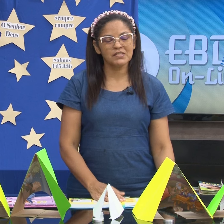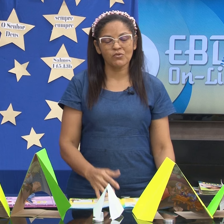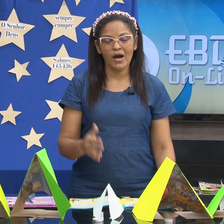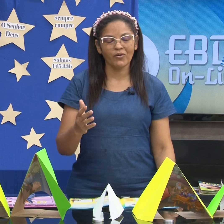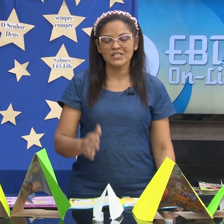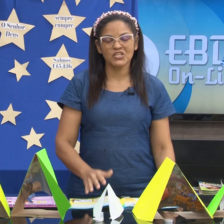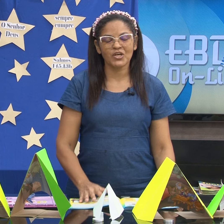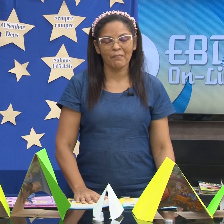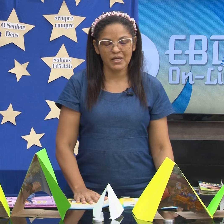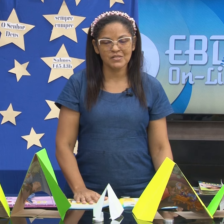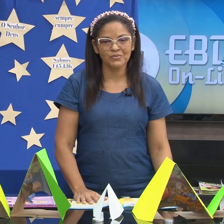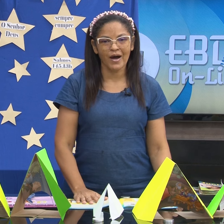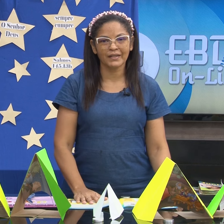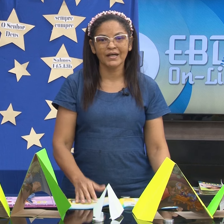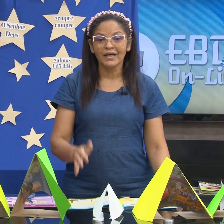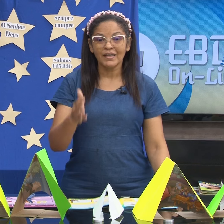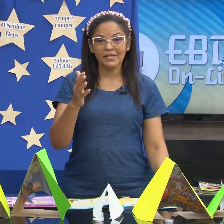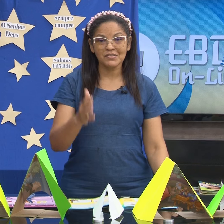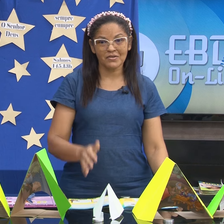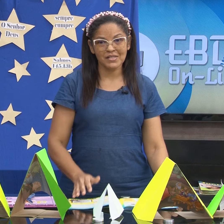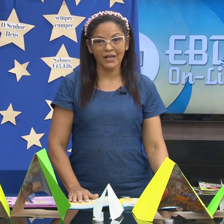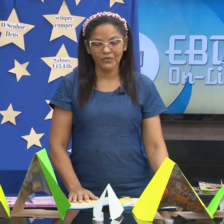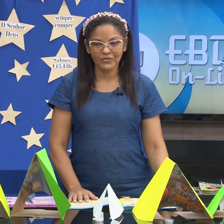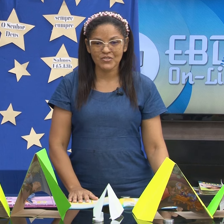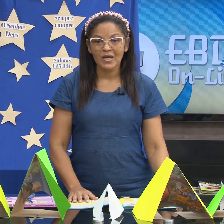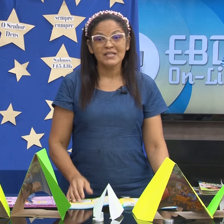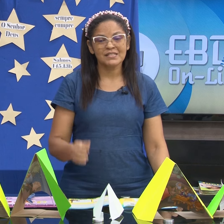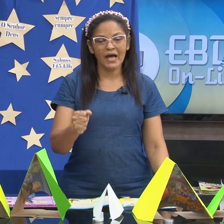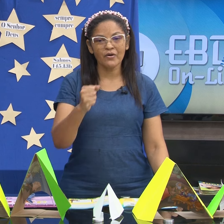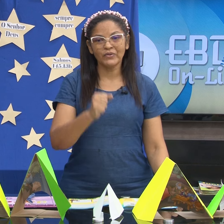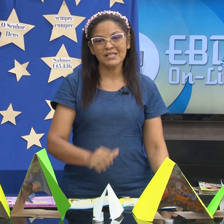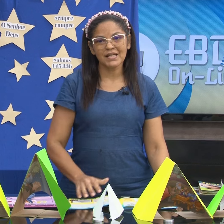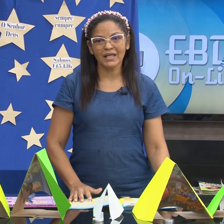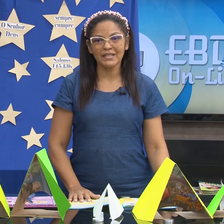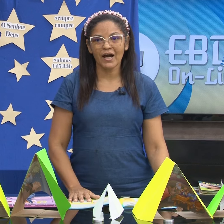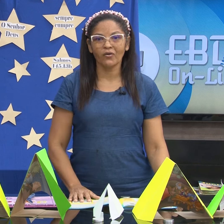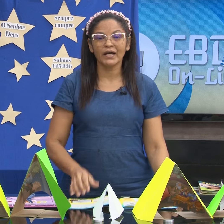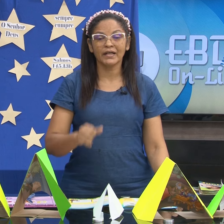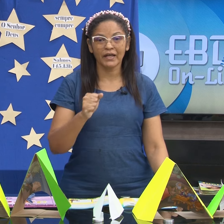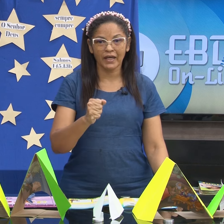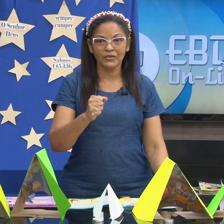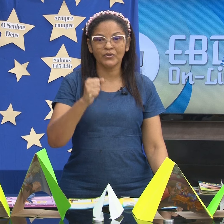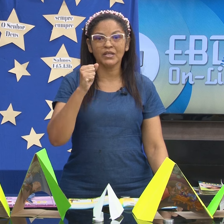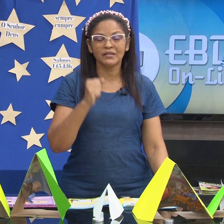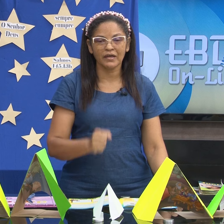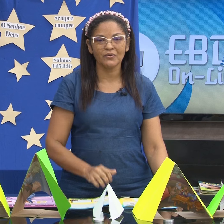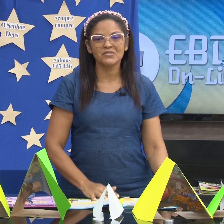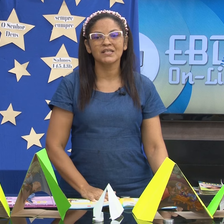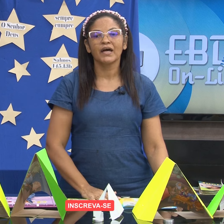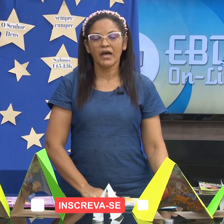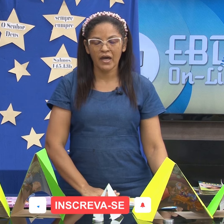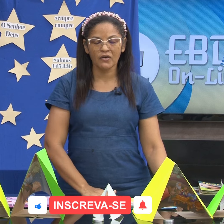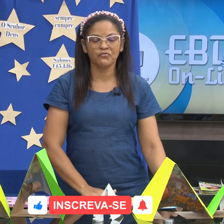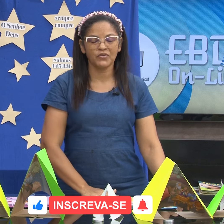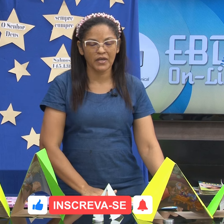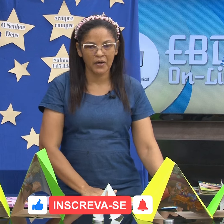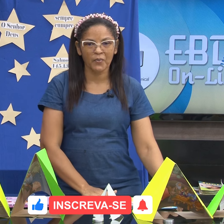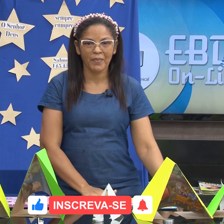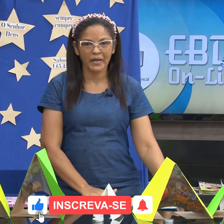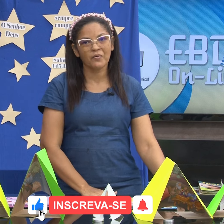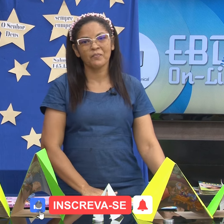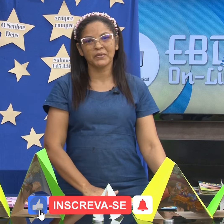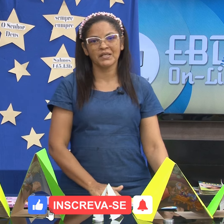que sua aula seja abençoada E que seus alunos saiam da sala de aula Crendo que Deus é